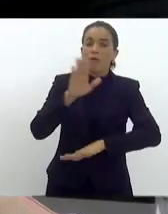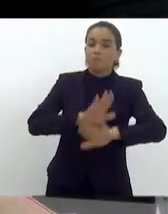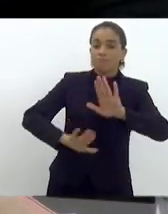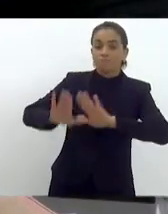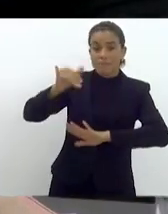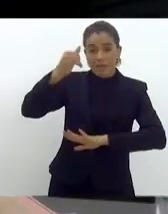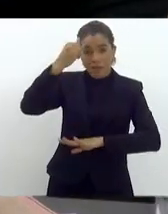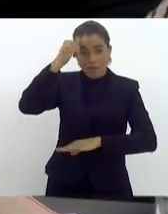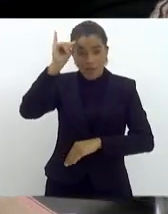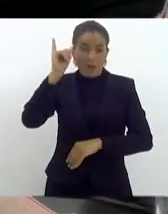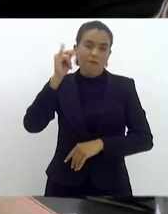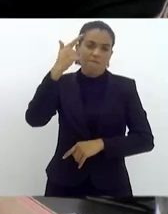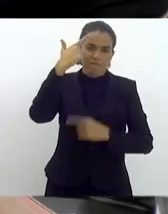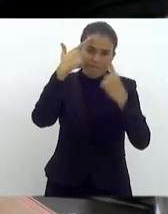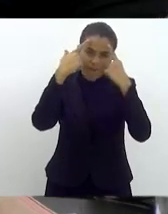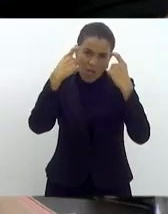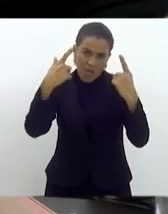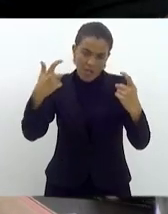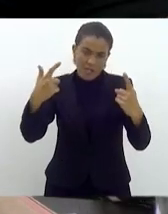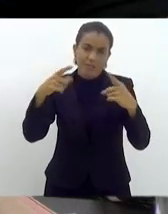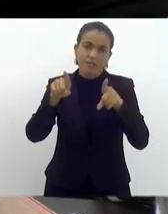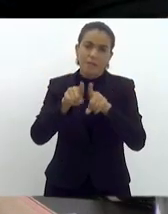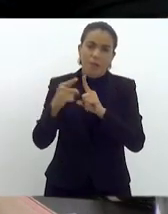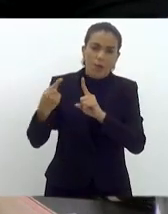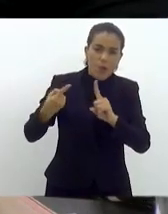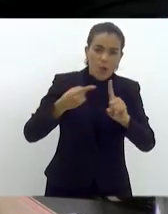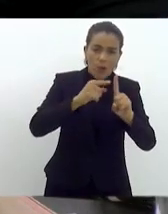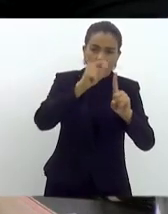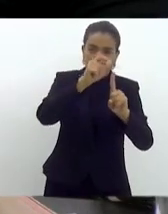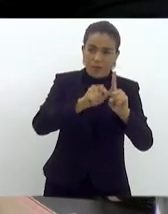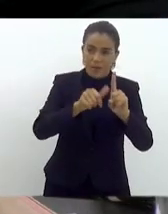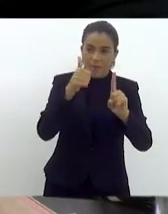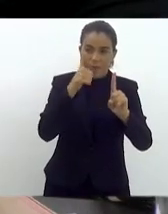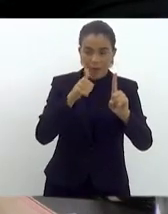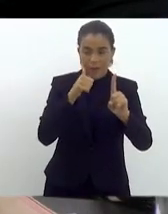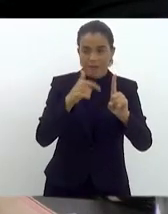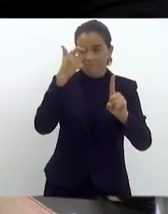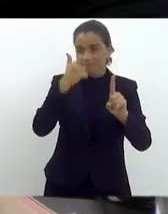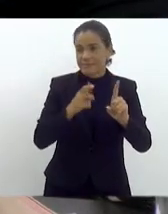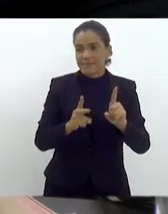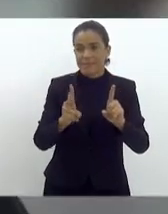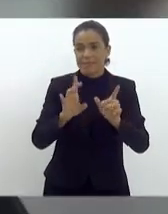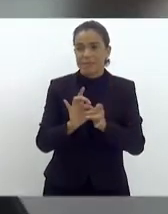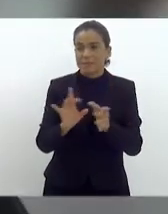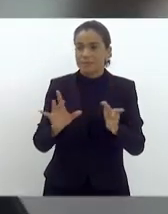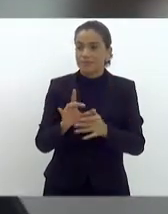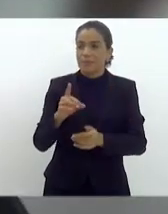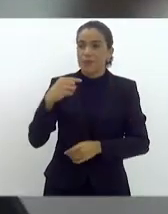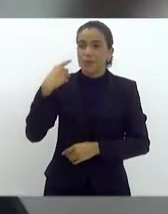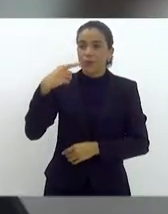mitigar algum tipo de violência Sobretudo com outras mulheres estamos sempre à disposição